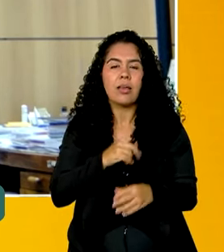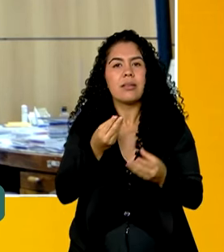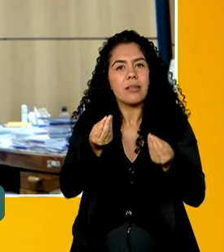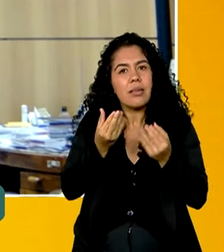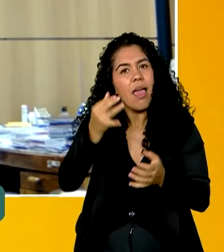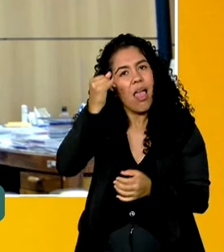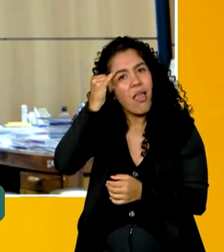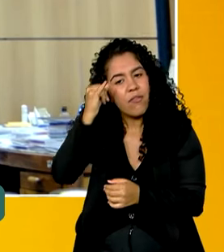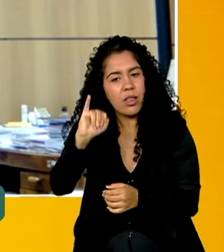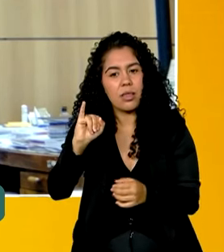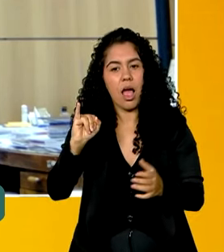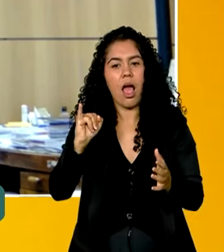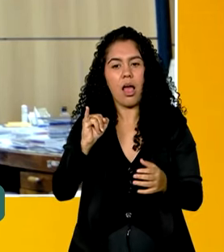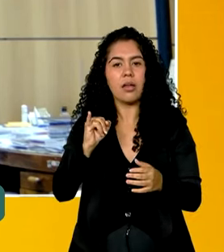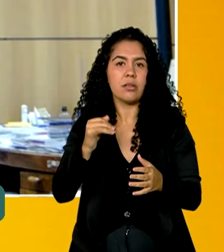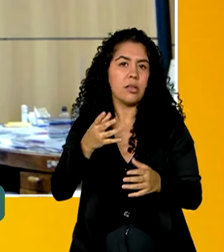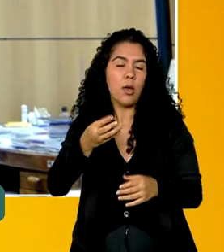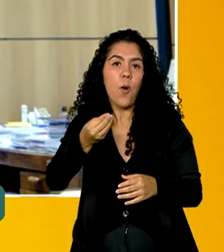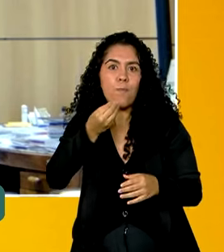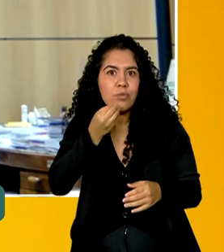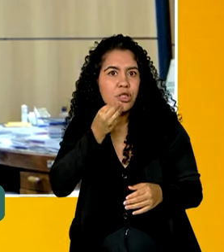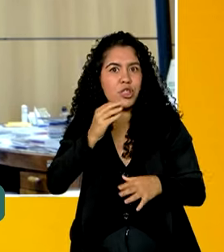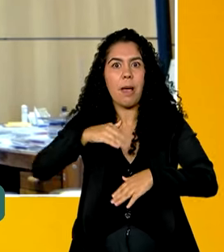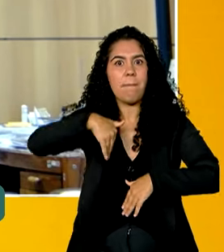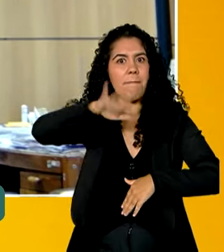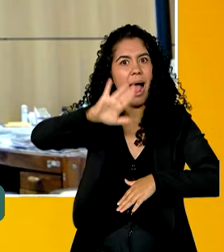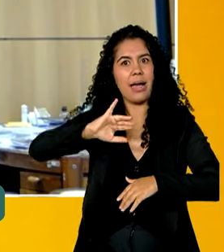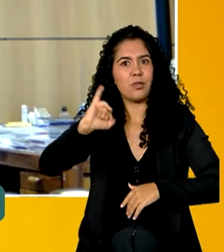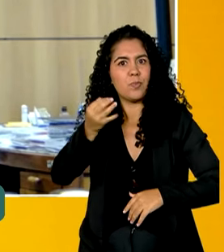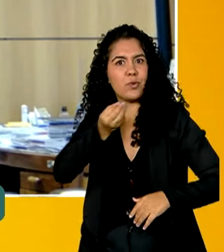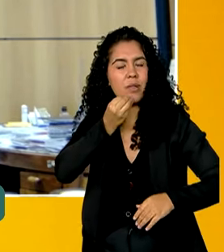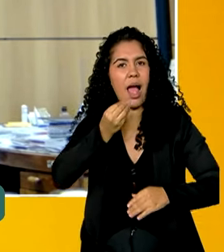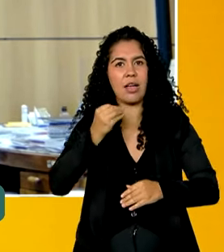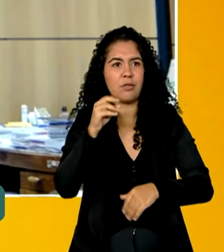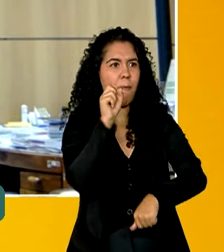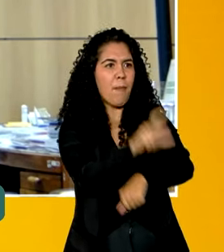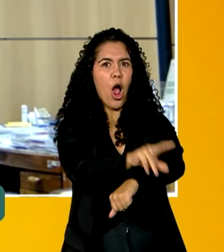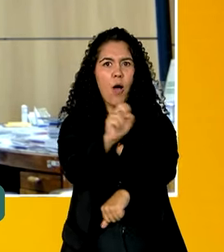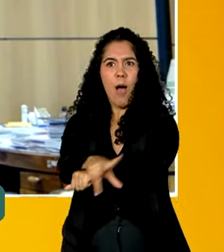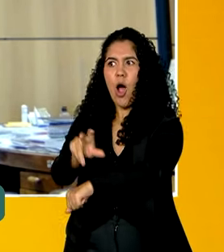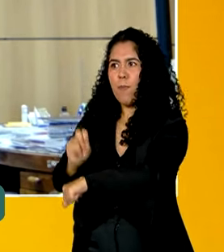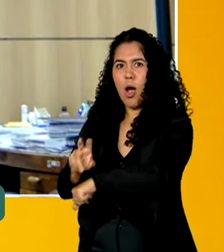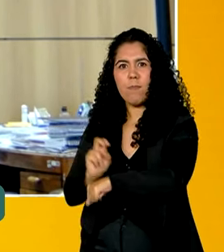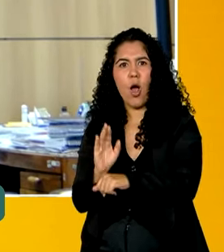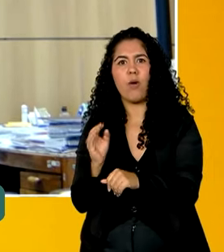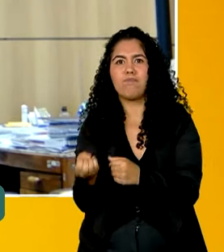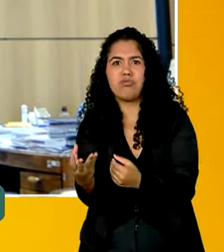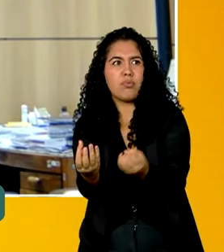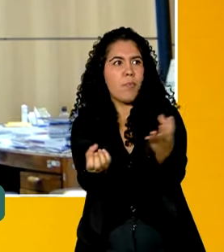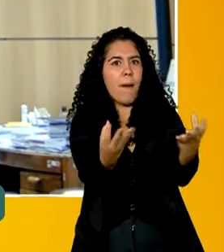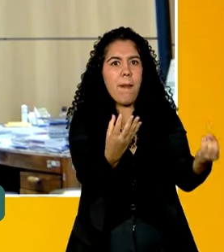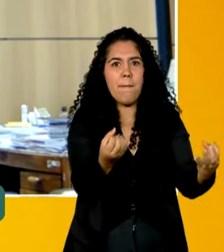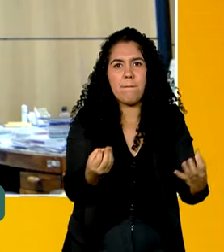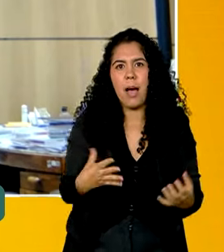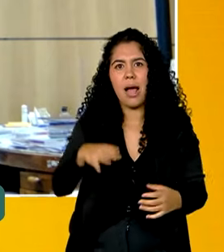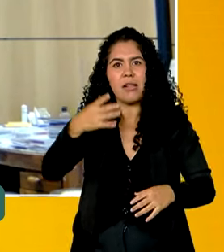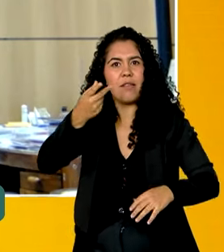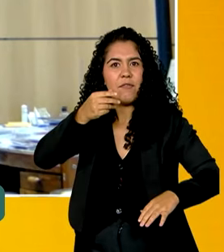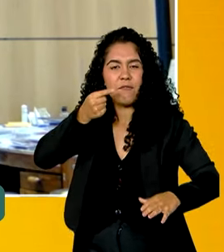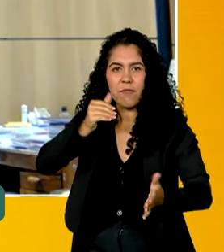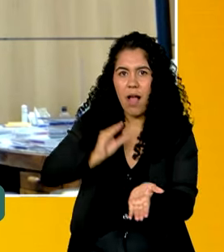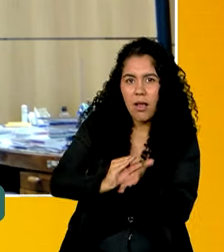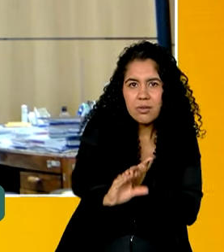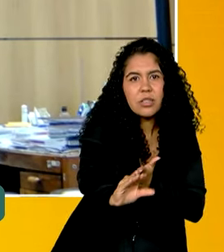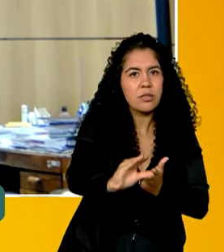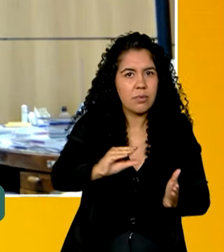o mercado pudesse ser maior ainda, que o mercado de trabalho pudesse surgir mais empregos, que as empresas pudessem ter tido condições de anunciar mais investimento